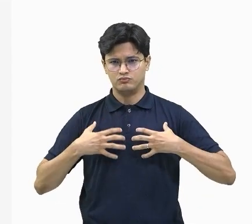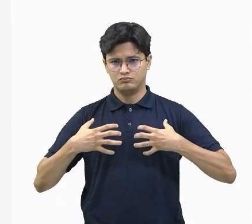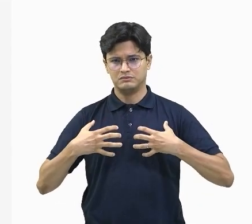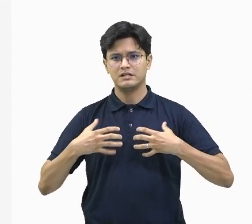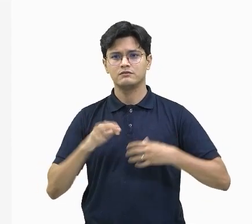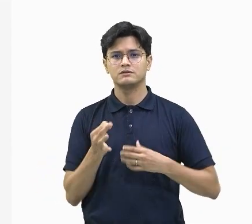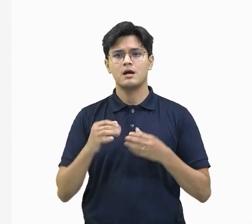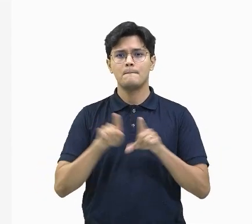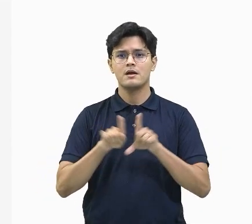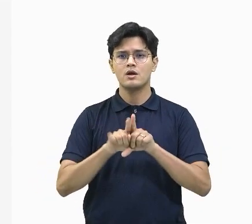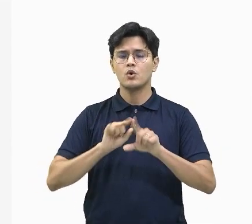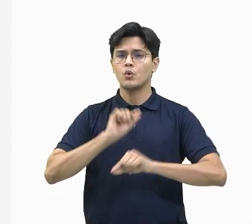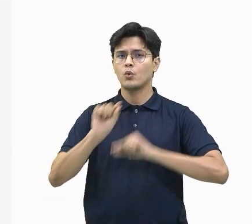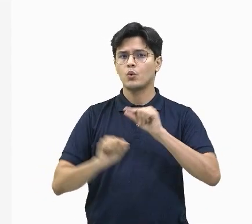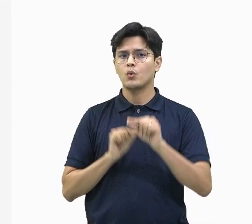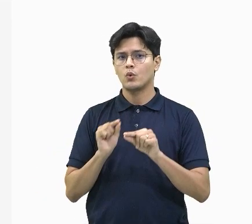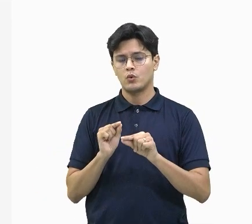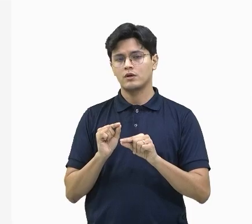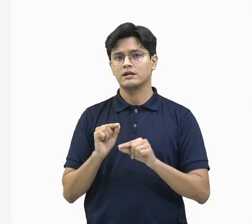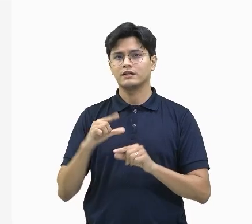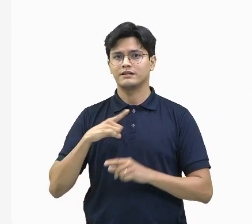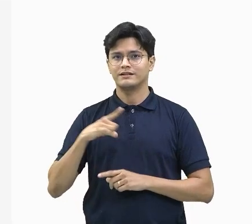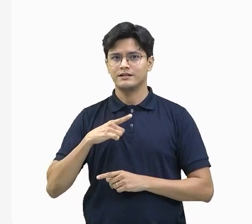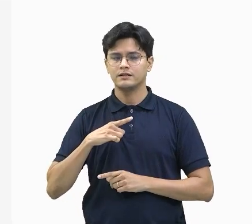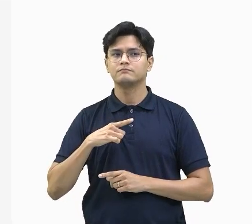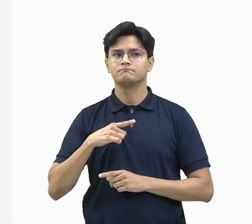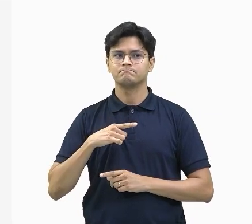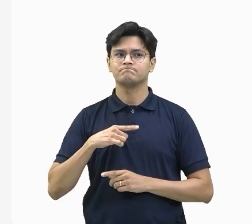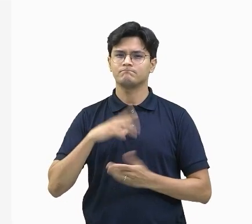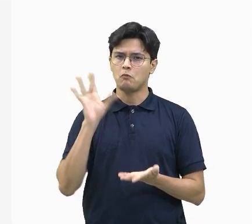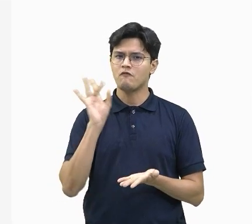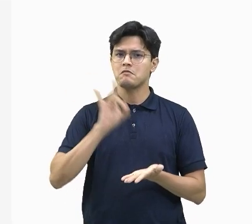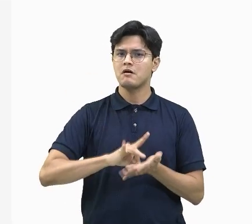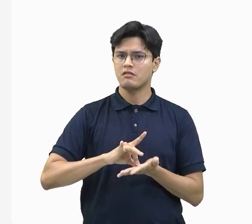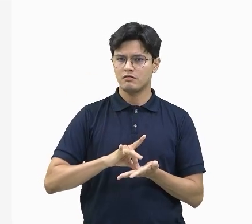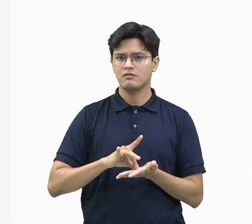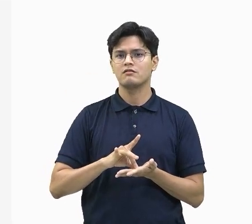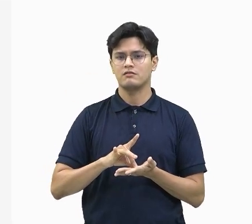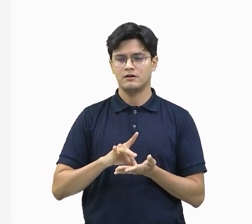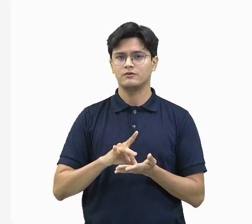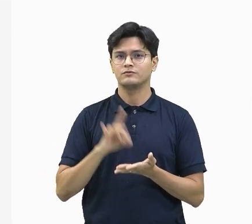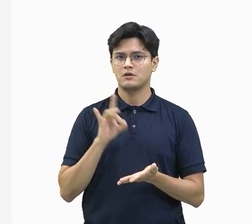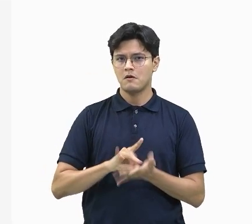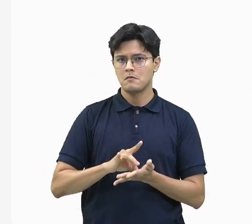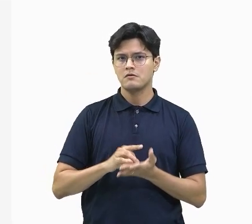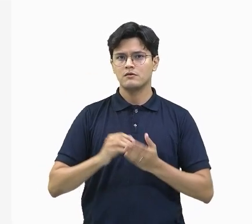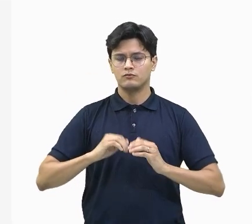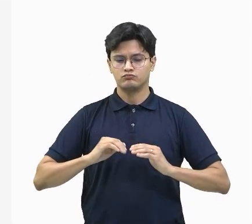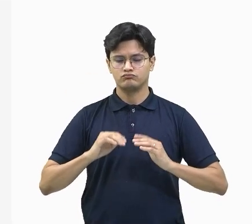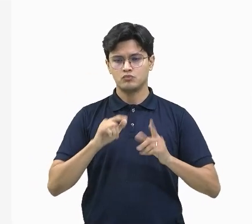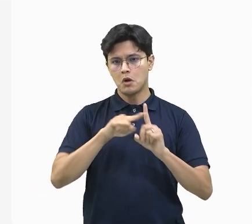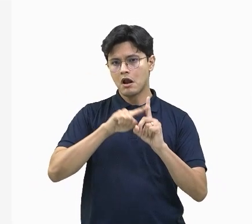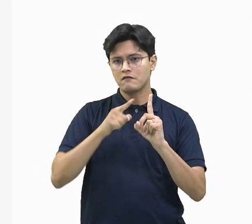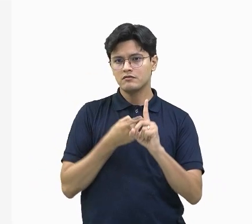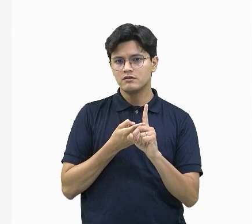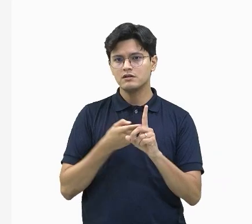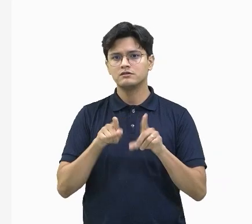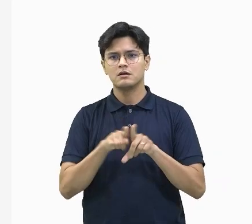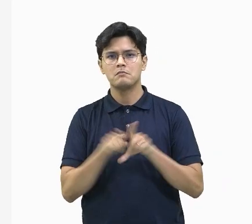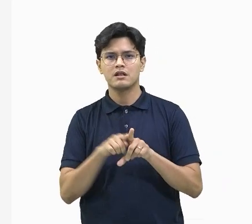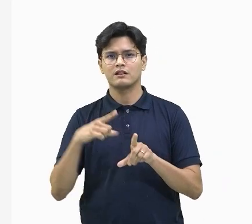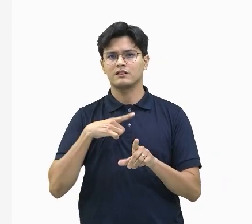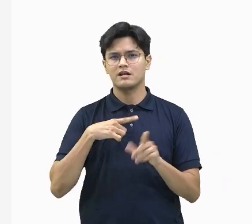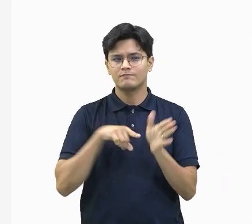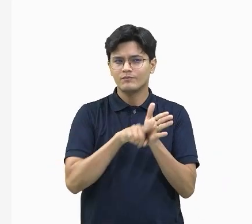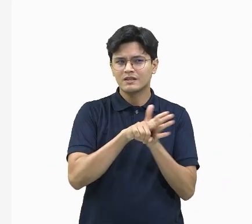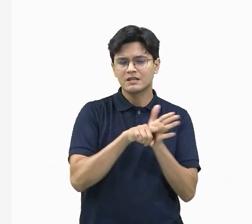trimestre, que vai ocorrer, então, a confirmação da gravidez, com teste de urina, posteriormente seguido de um teste de sangue, e vai ocorrer também, então, a